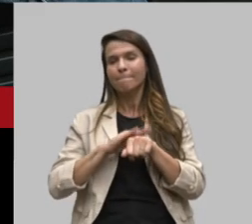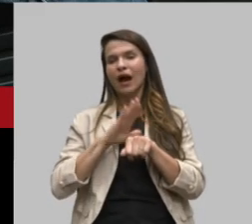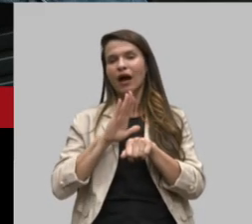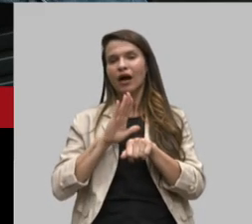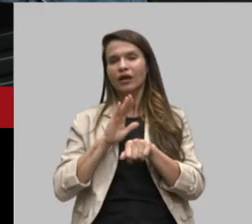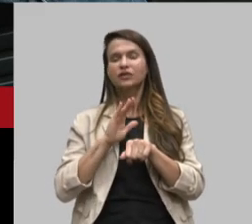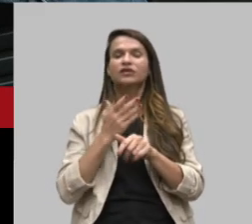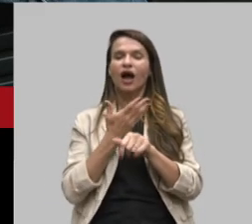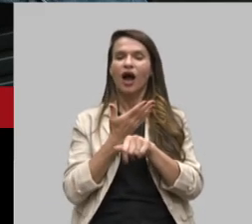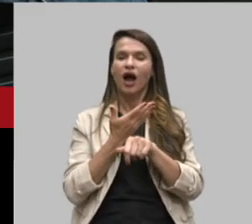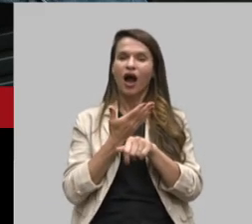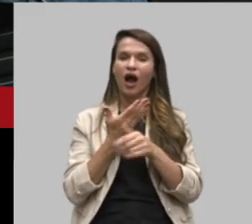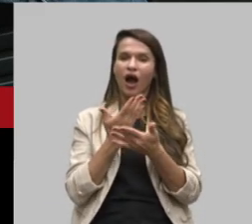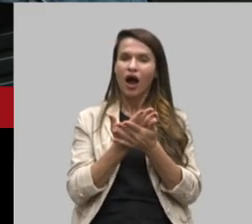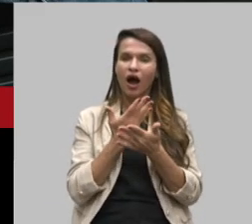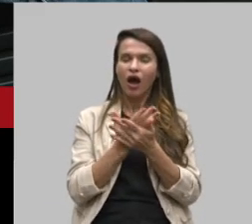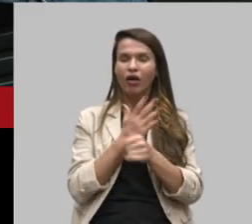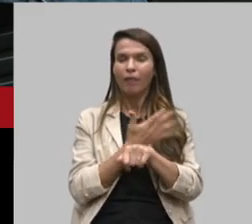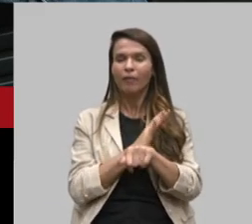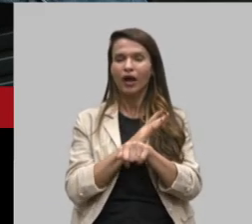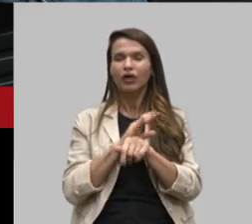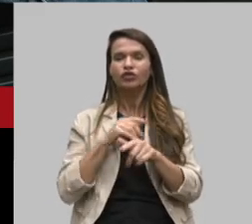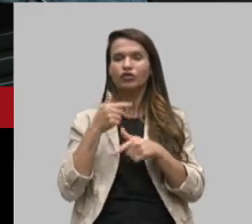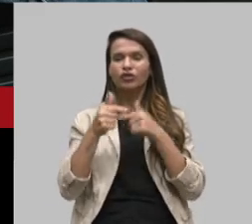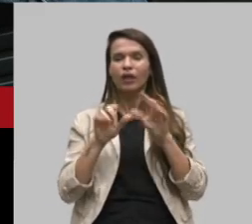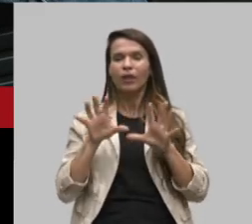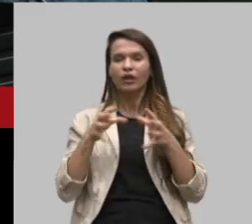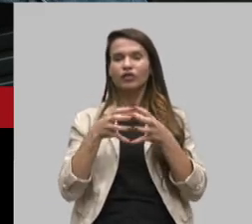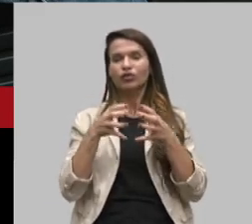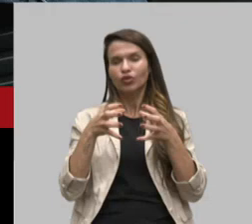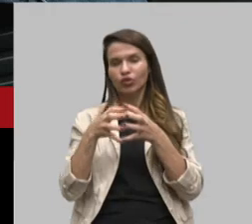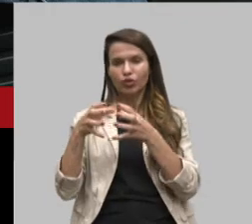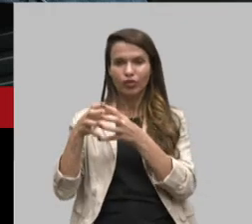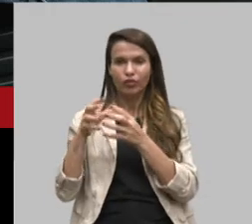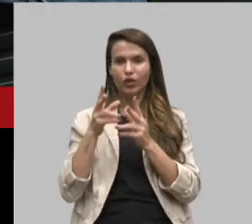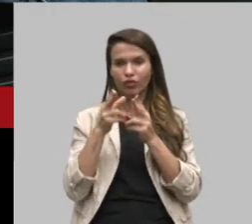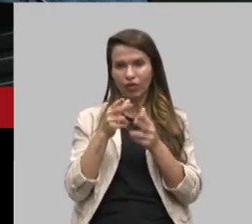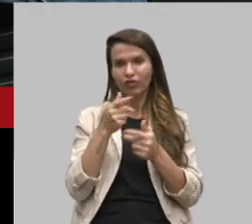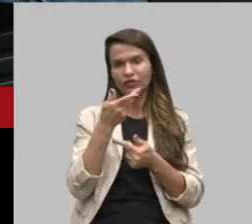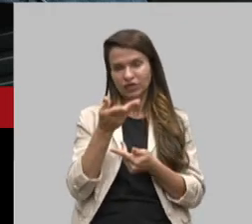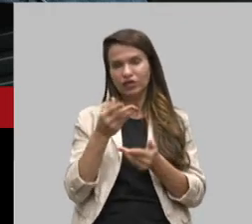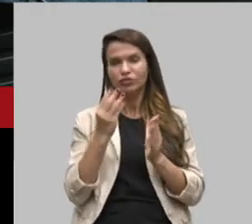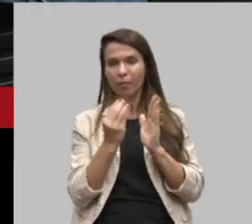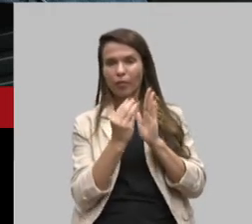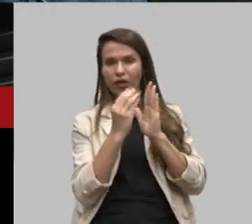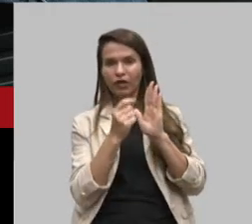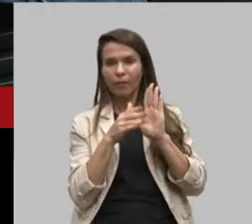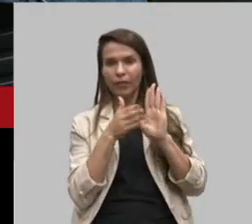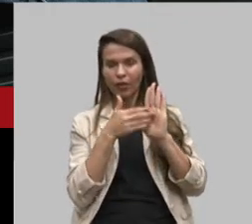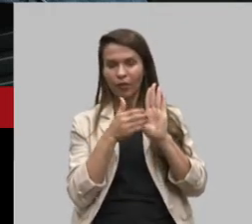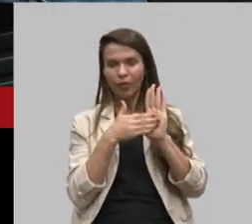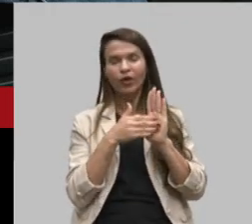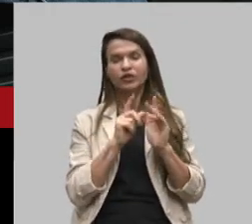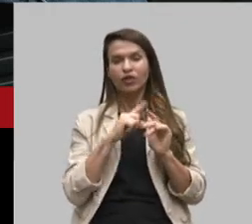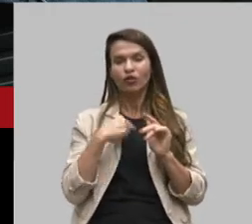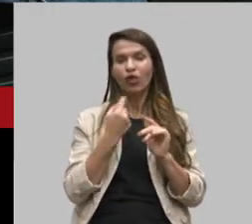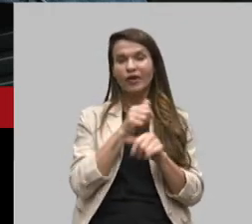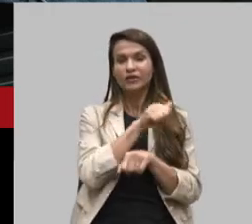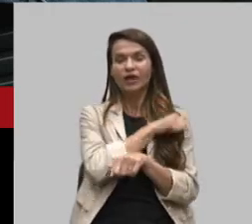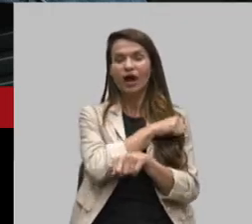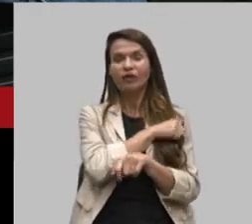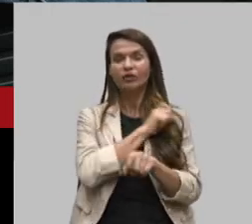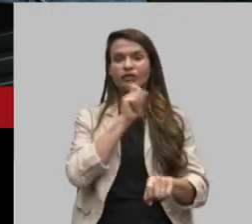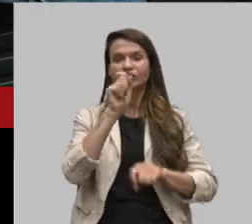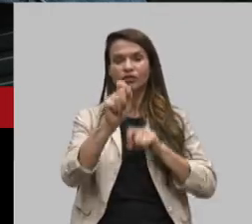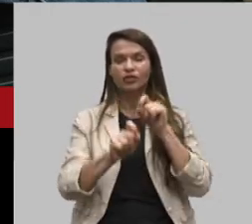práticas com trabalhos em grupo e projetos interdisciplinares como vocês dizem aqui na proposta Então eu acho que cabe a nós alunos chegar num